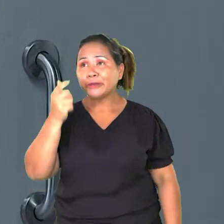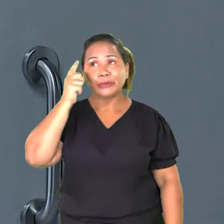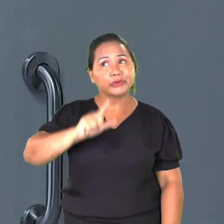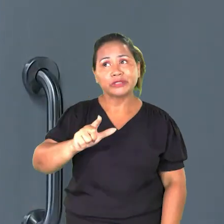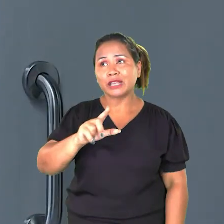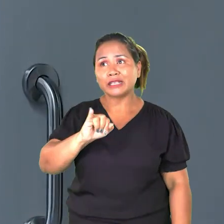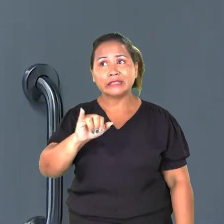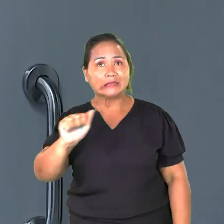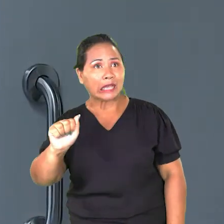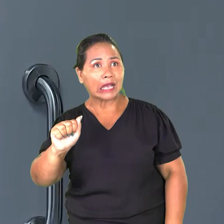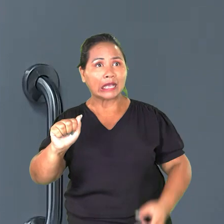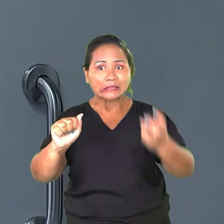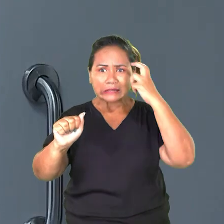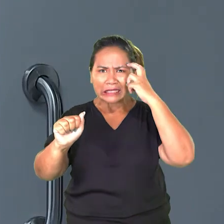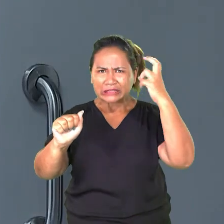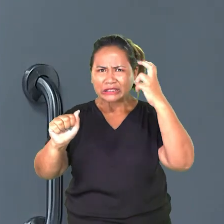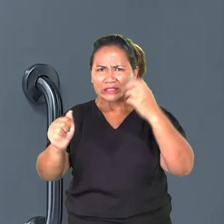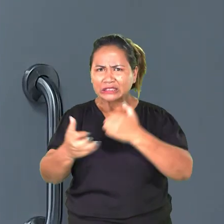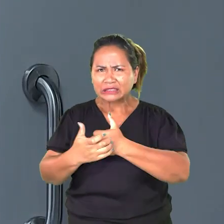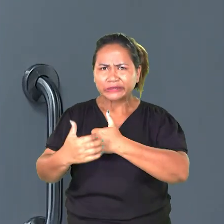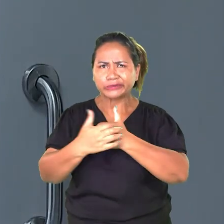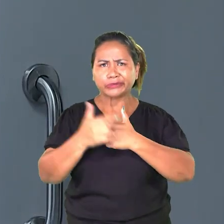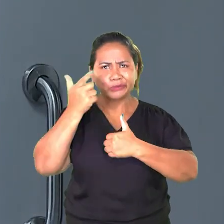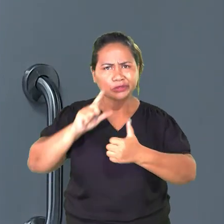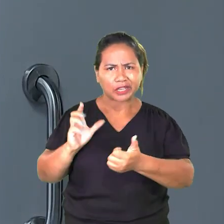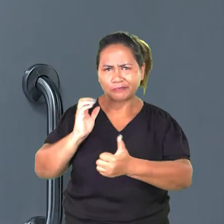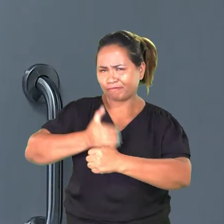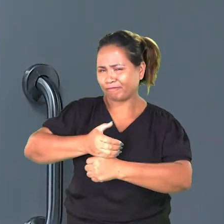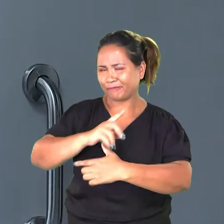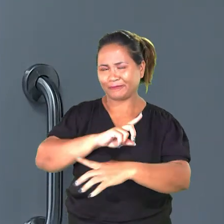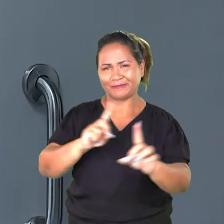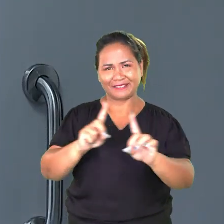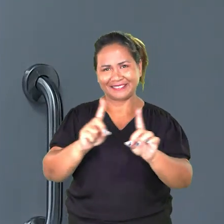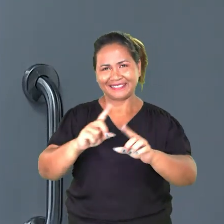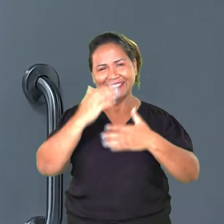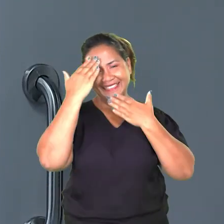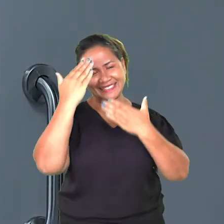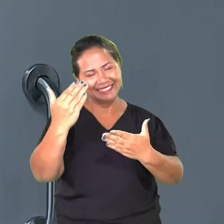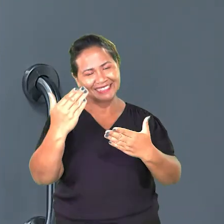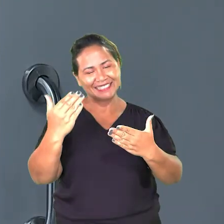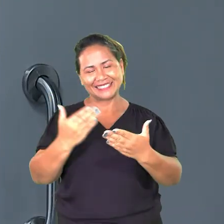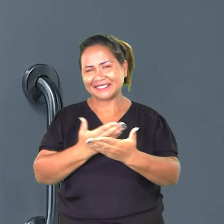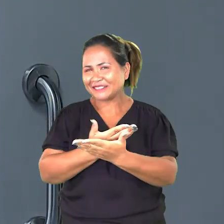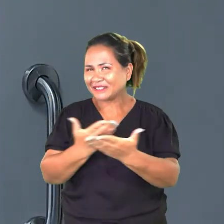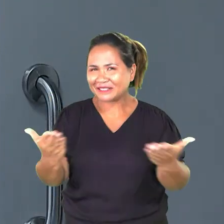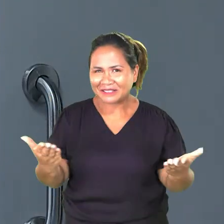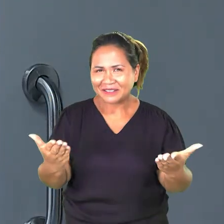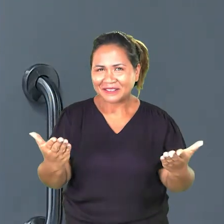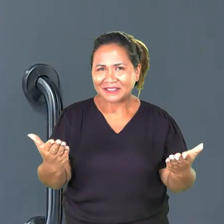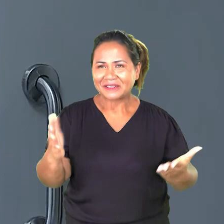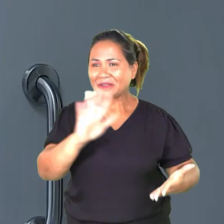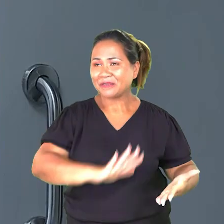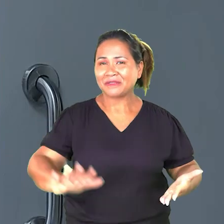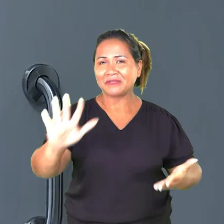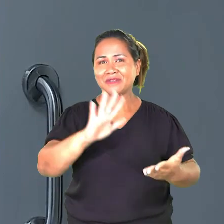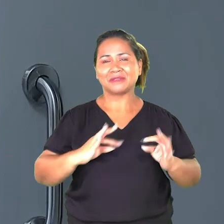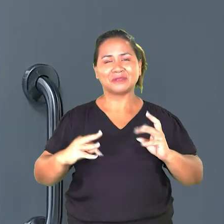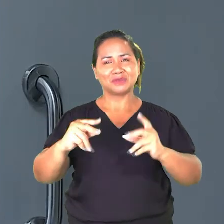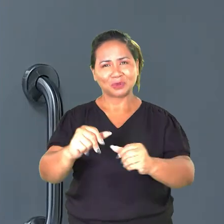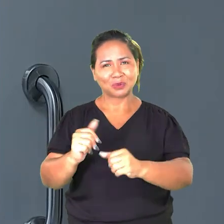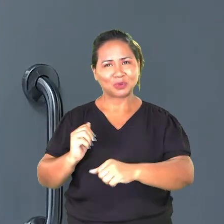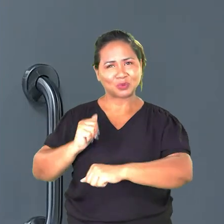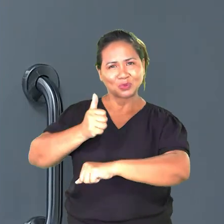inteligência artificial, ainda que nos avassale, vai nos suceder ou nos substituir. Agradeço a presença de todos e convoco o nosso